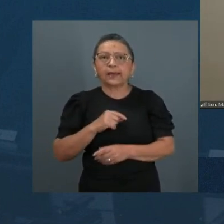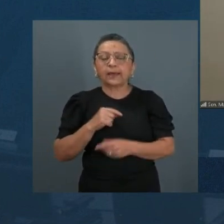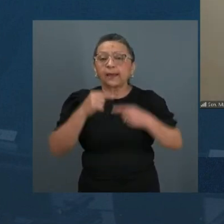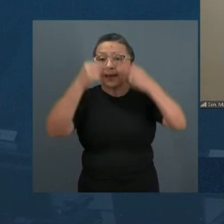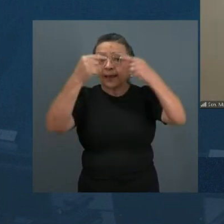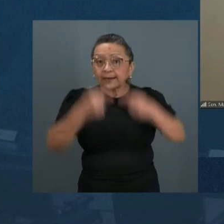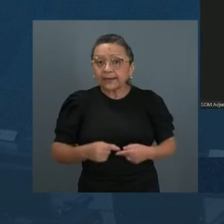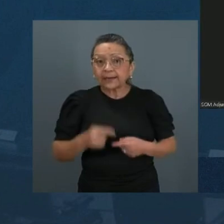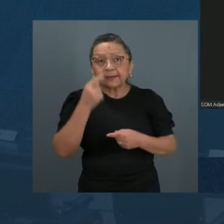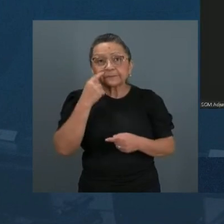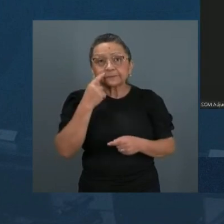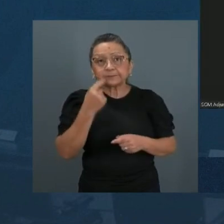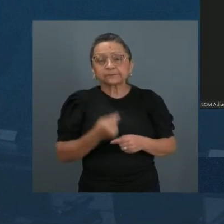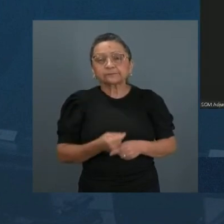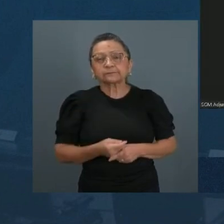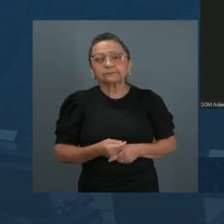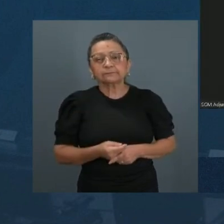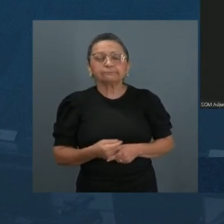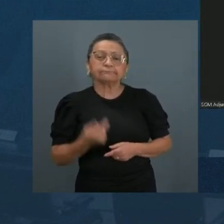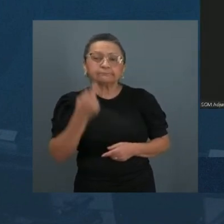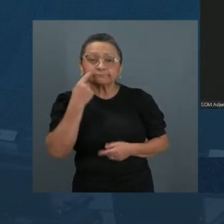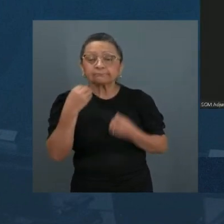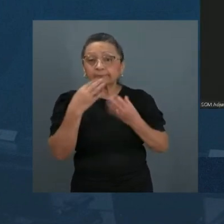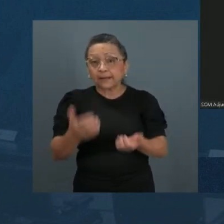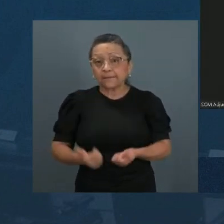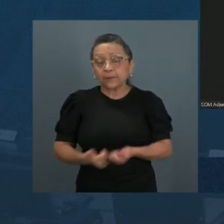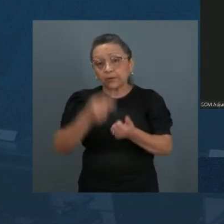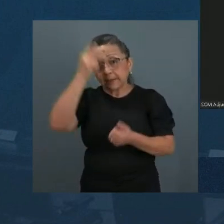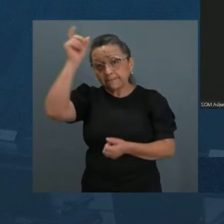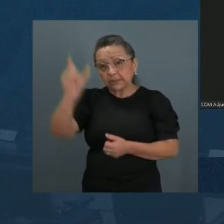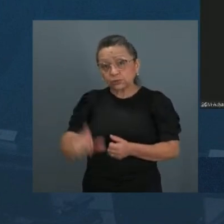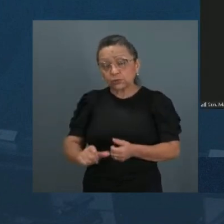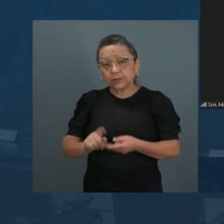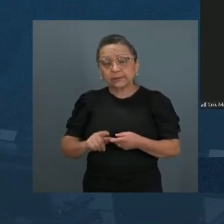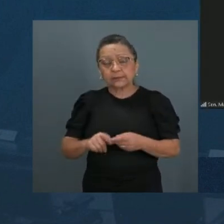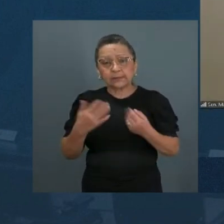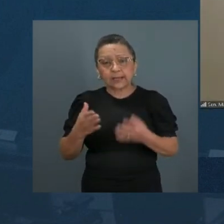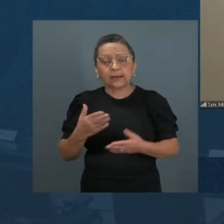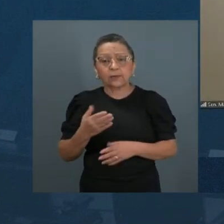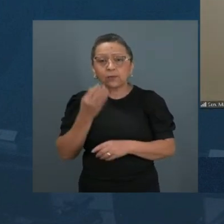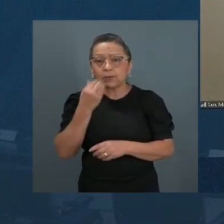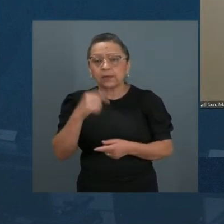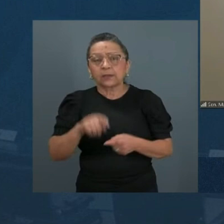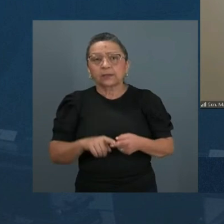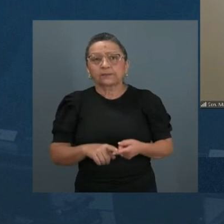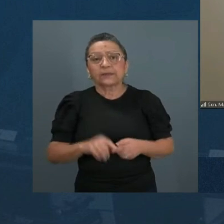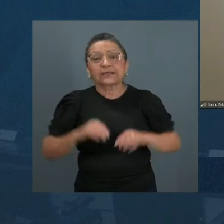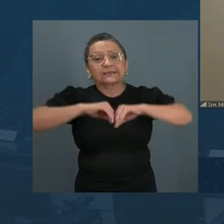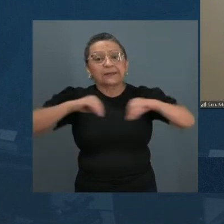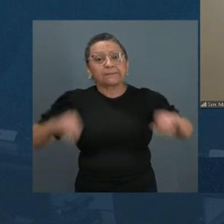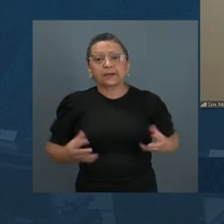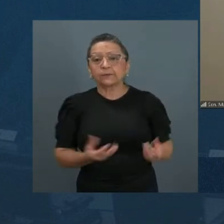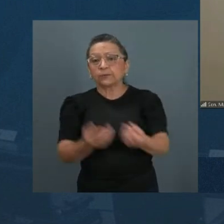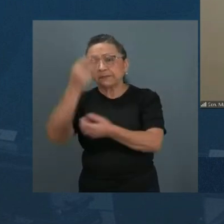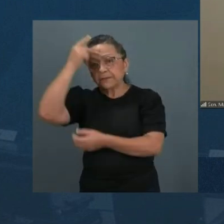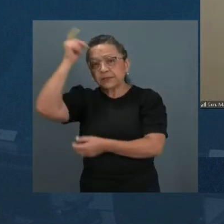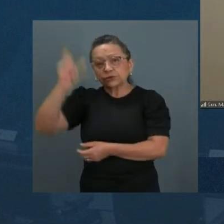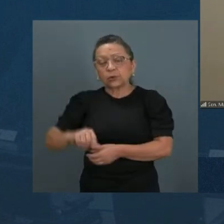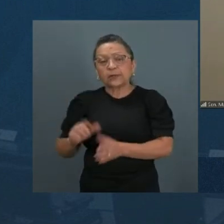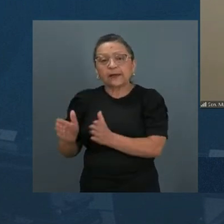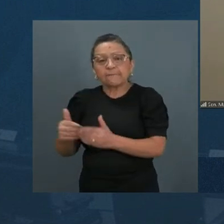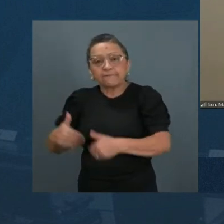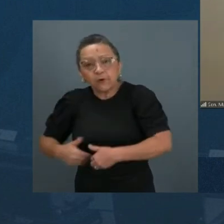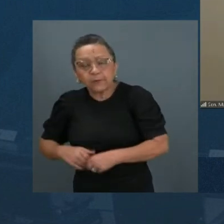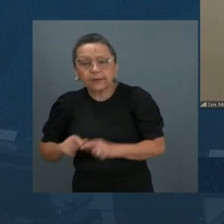que separa 15 segundos. Milhões de pessoas da fome e da miséria. Separa milhões de pessoas da fome e